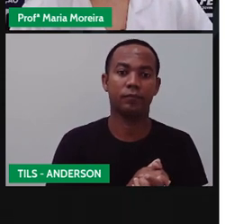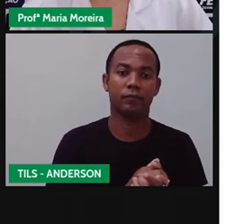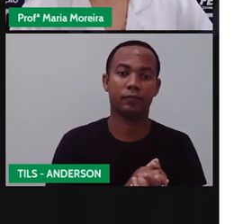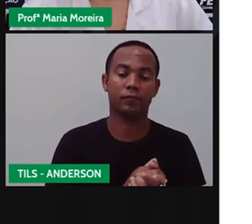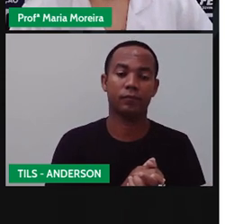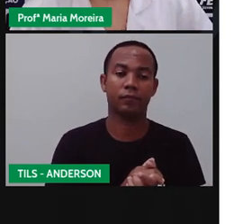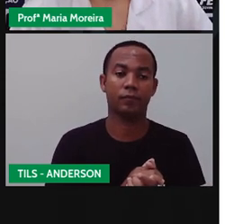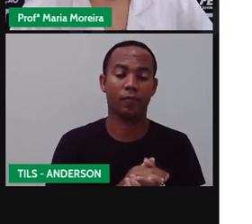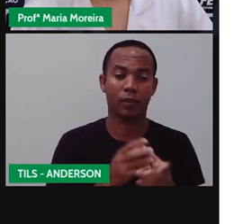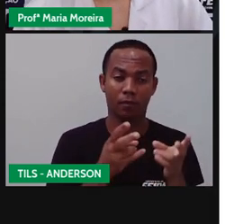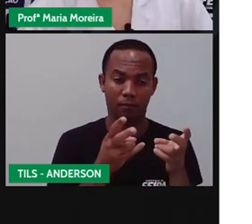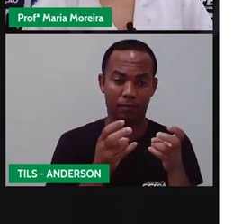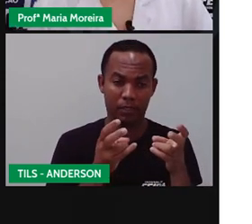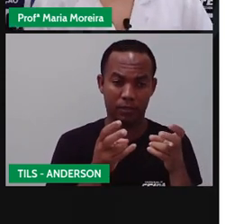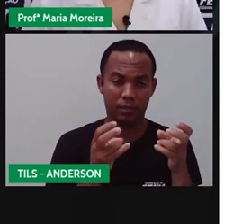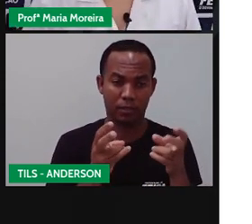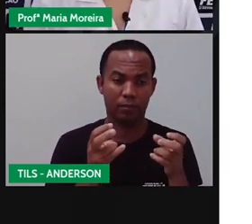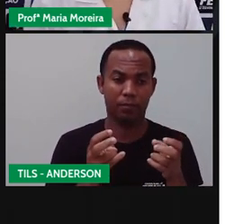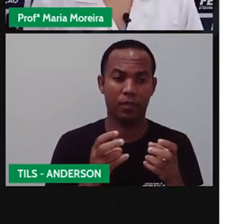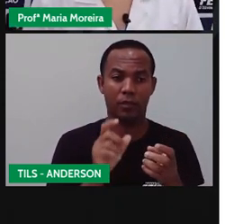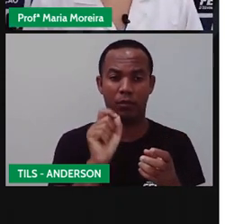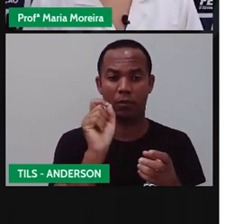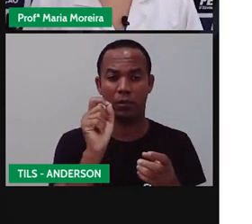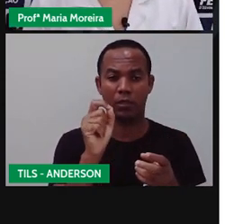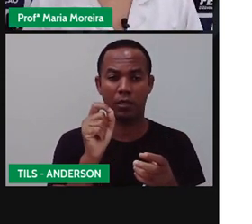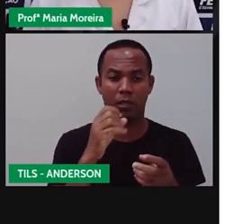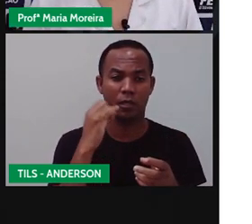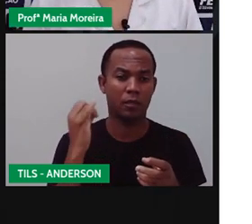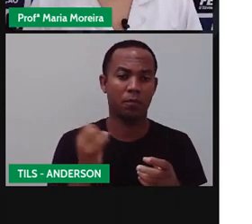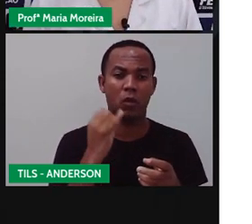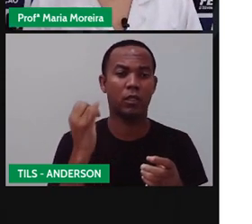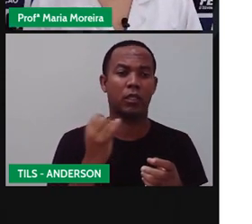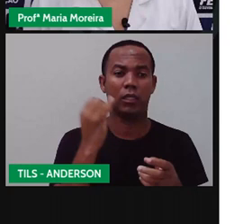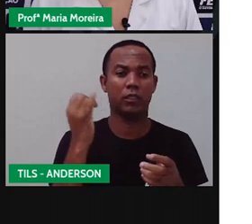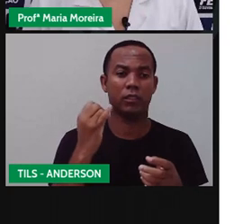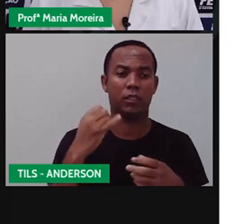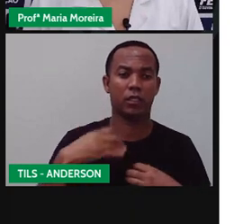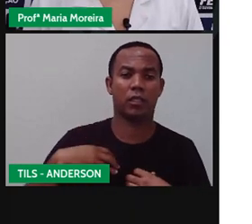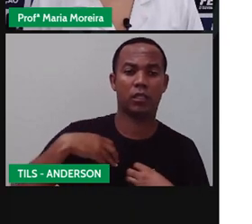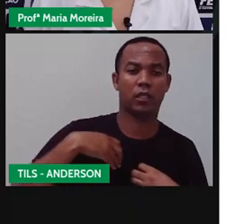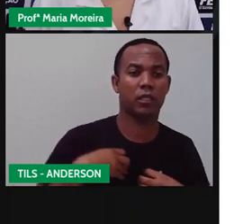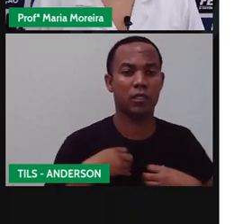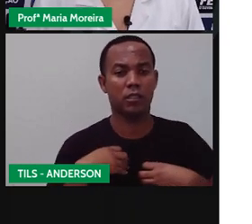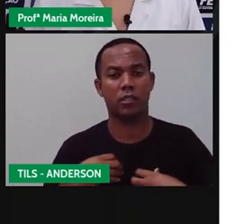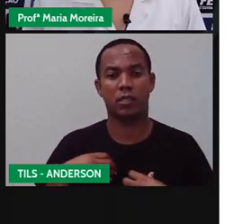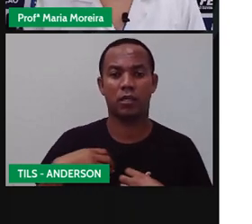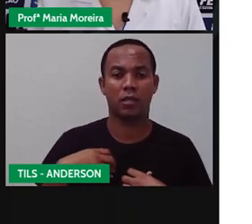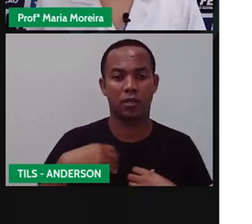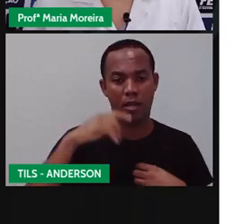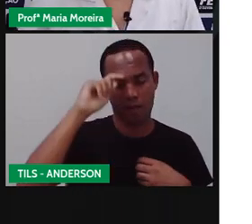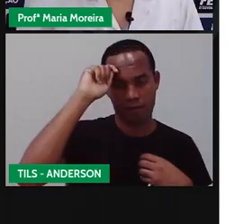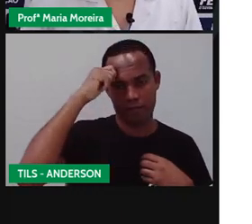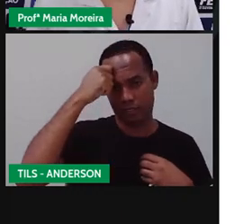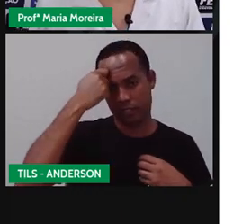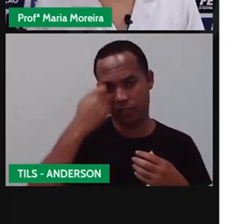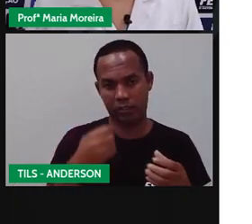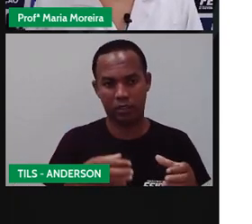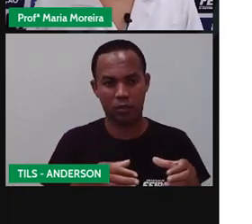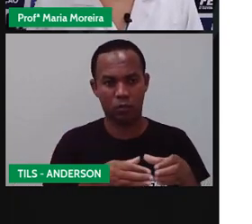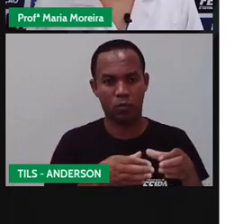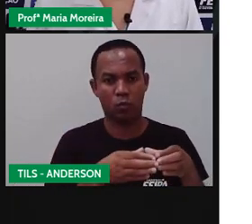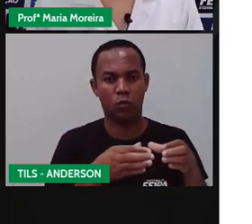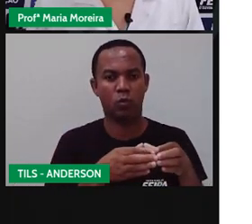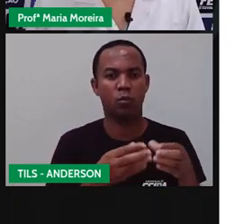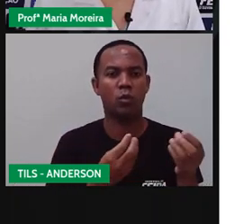Bom, uma característica muito peculiar das danças africanas é a maneira como os grupos se organizam